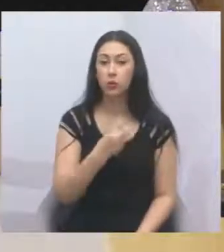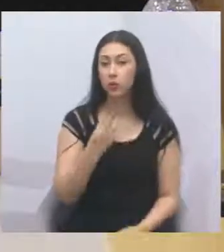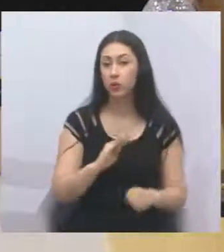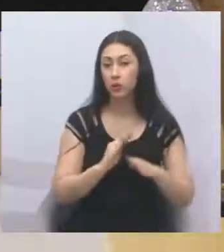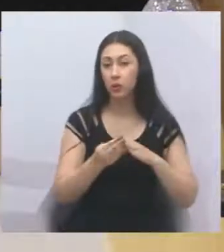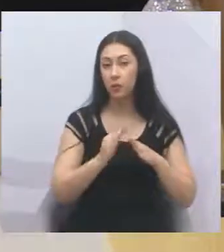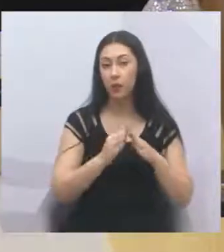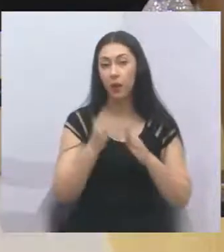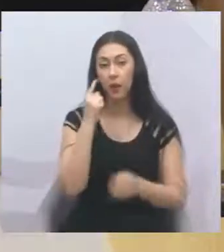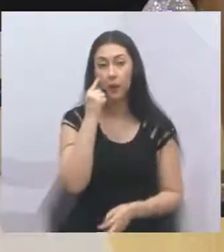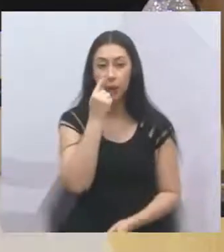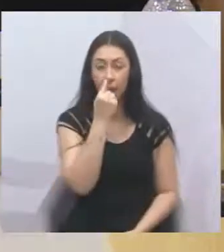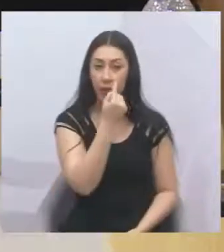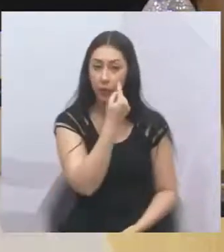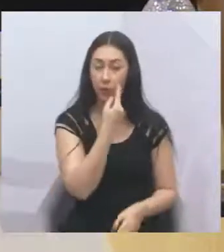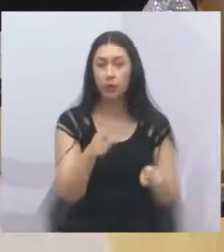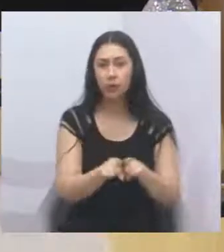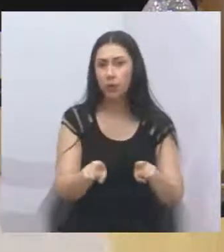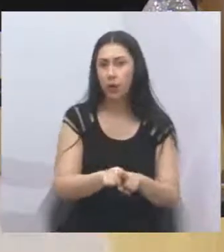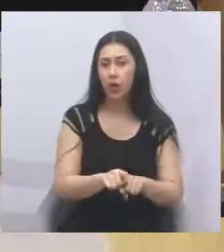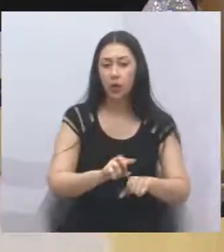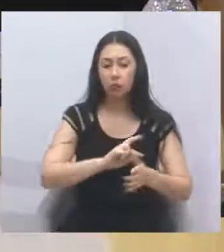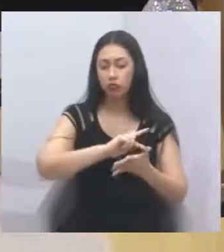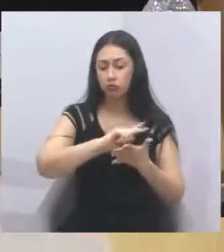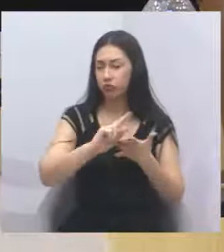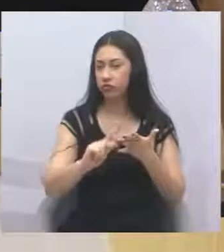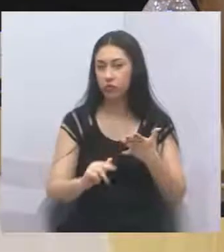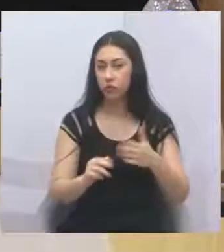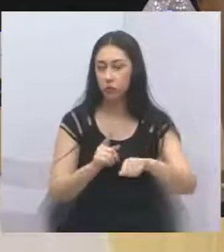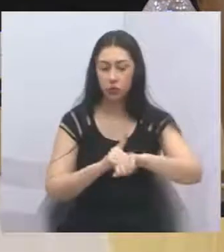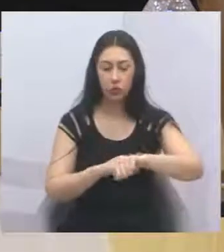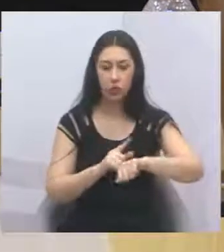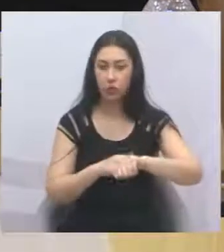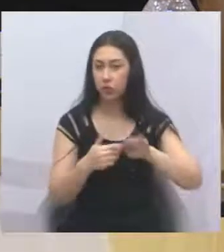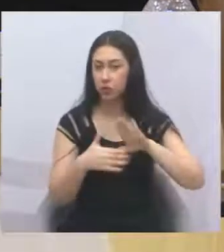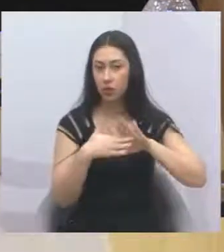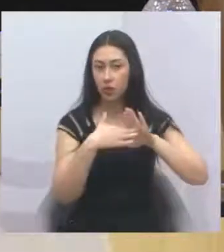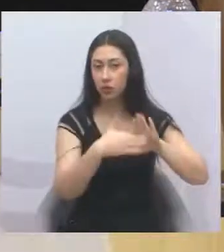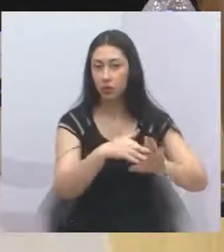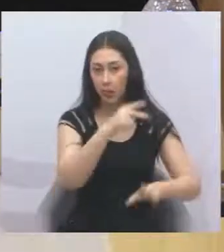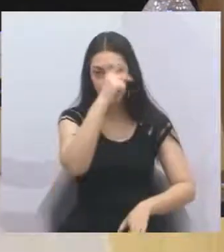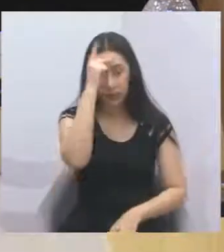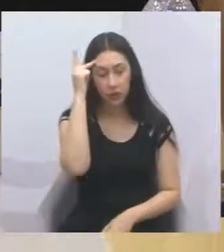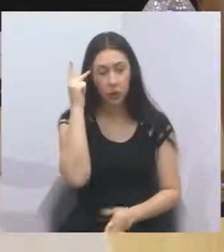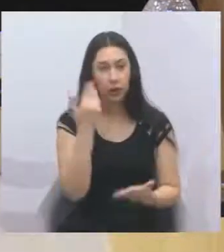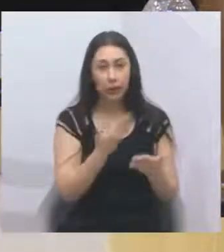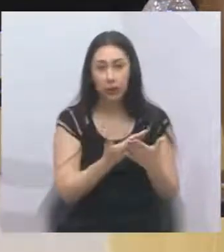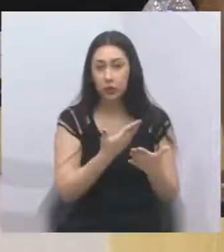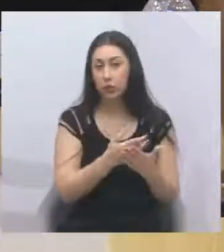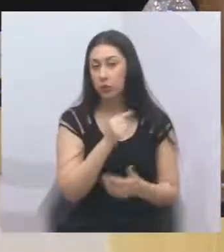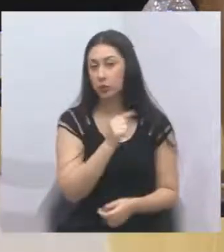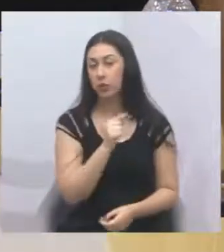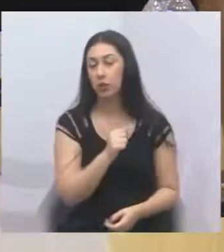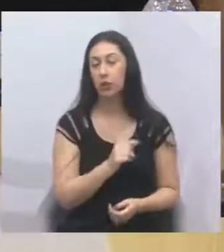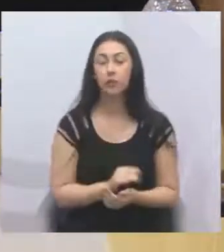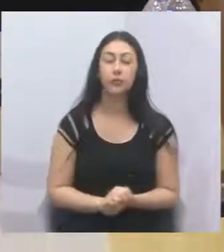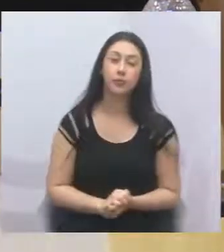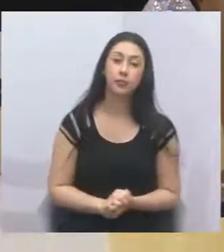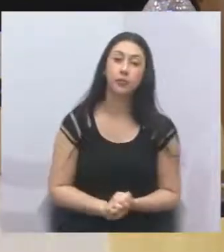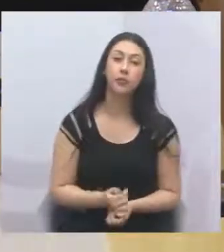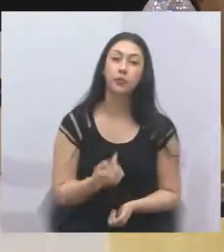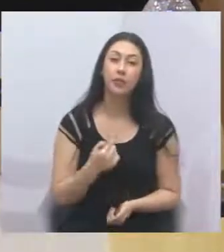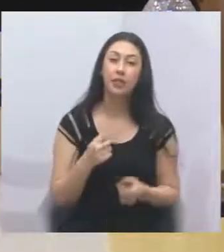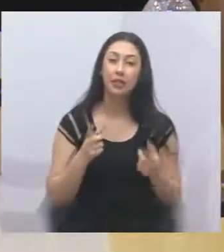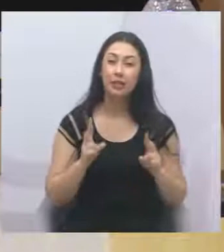Meia Lua, bem como de outros horários que atendem aos estudantes da região. Este vereador vem